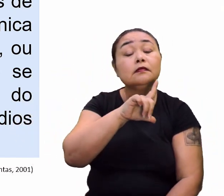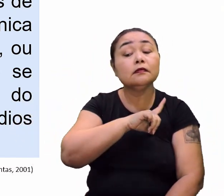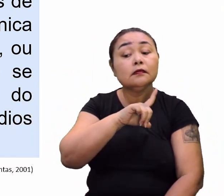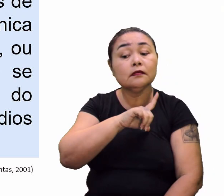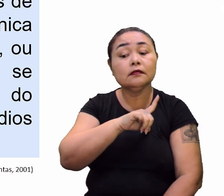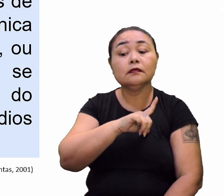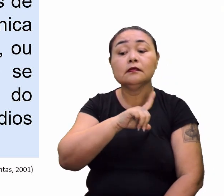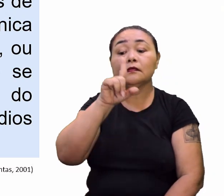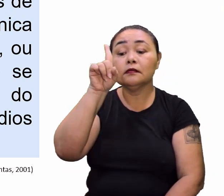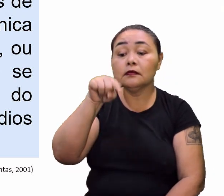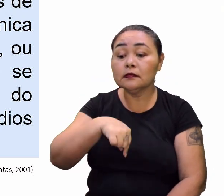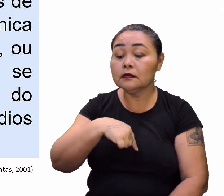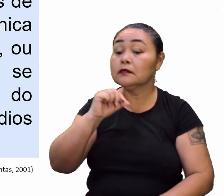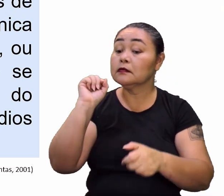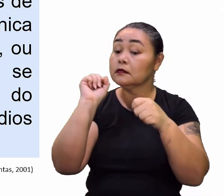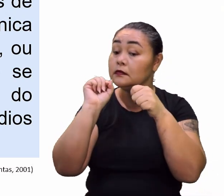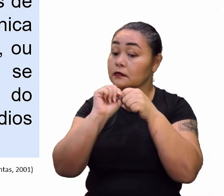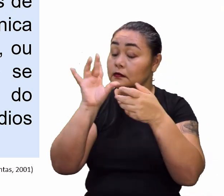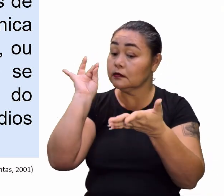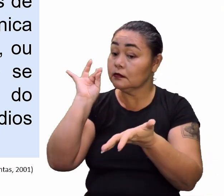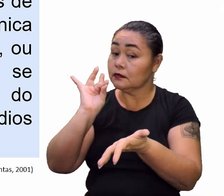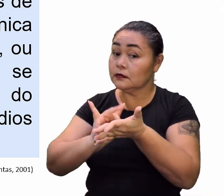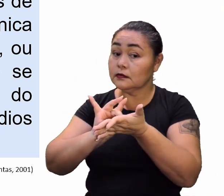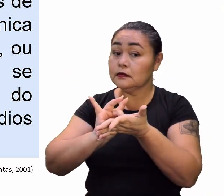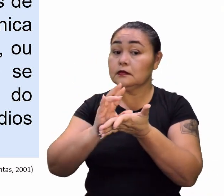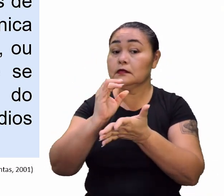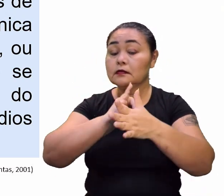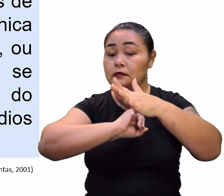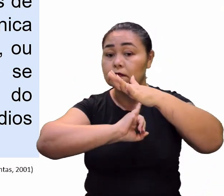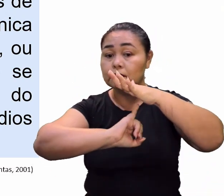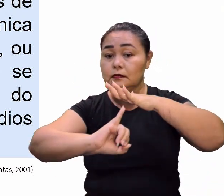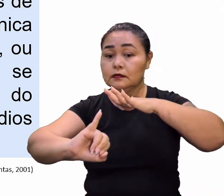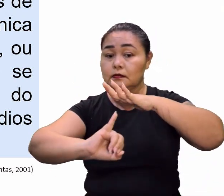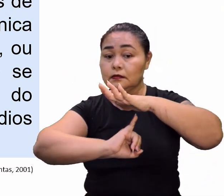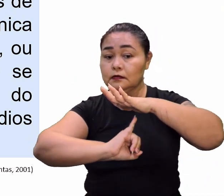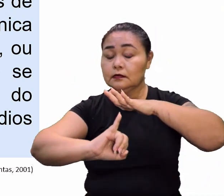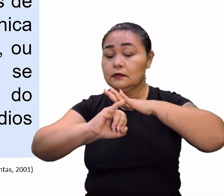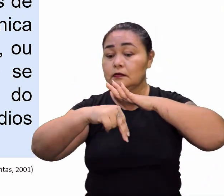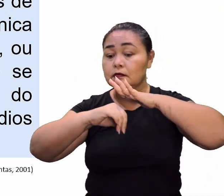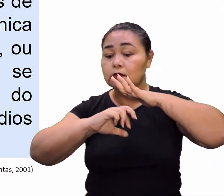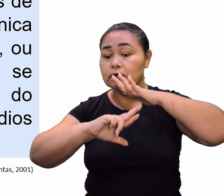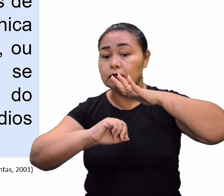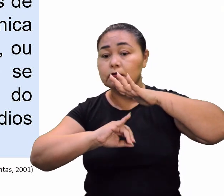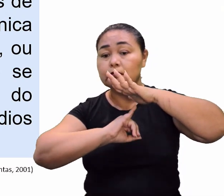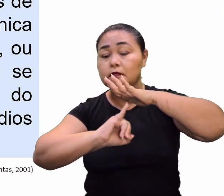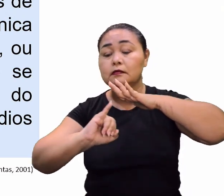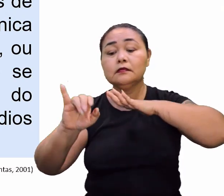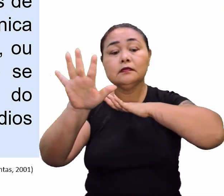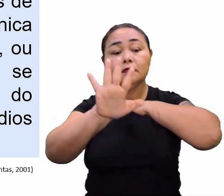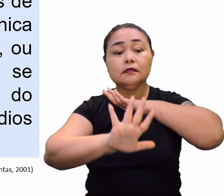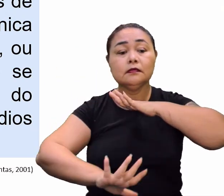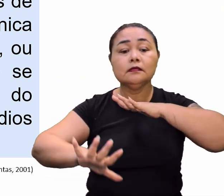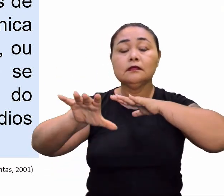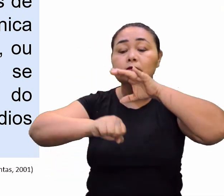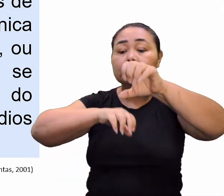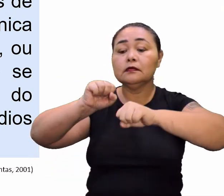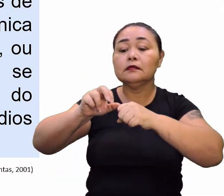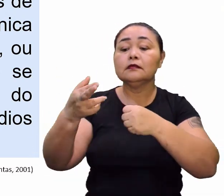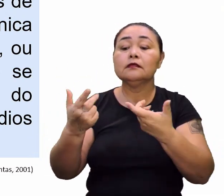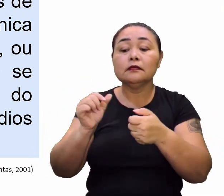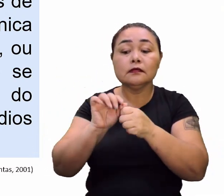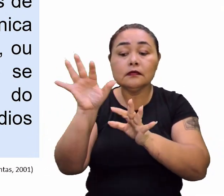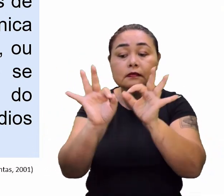executor o INCRA. Não esqueço esse nome, meus queridos alunos. Instituto Nacional de Colonização e